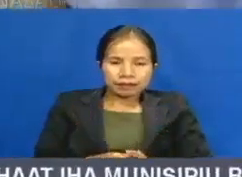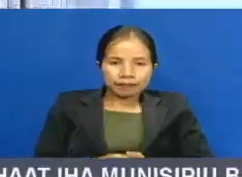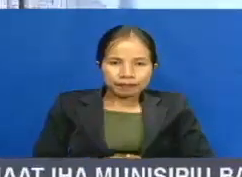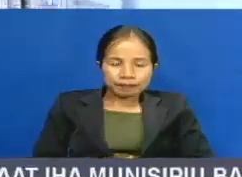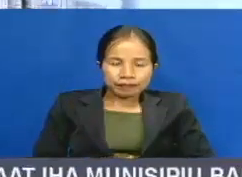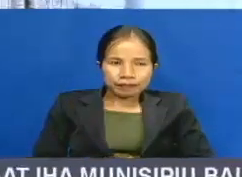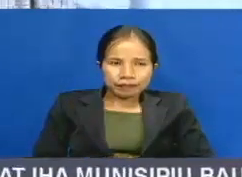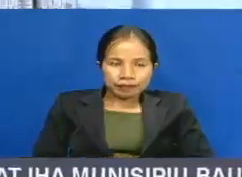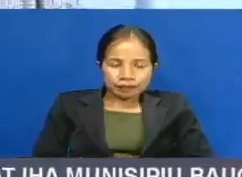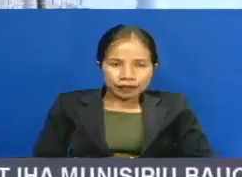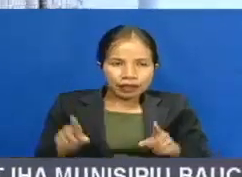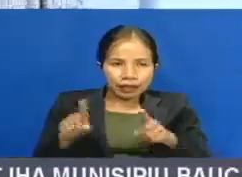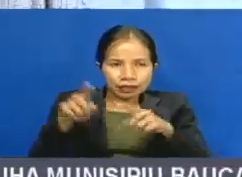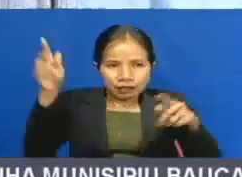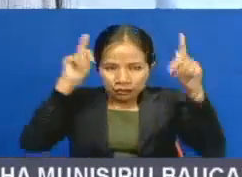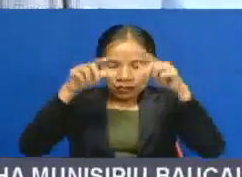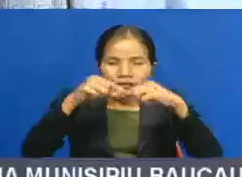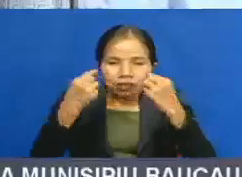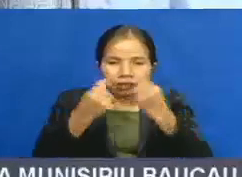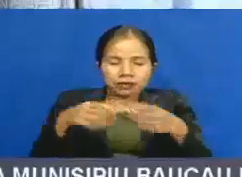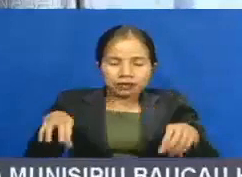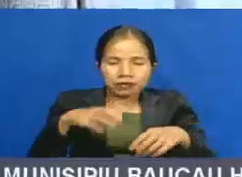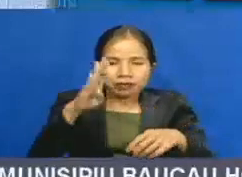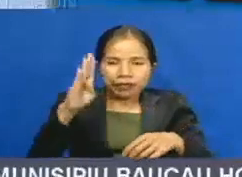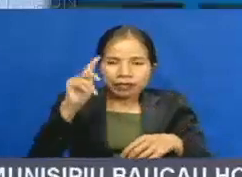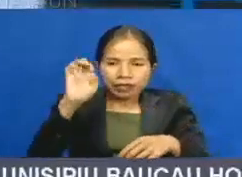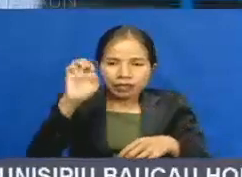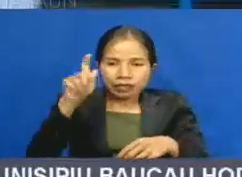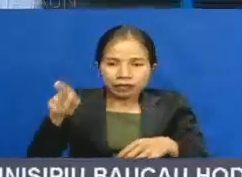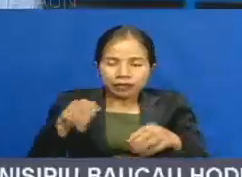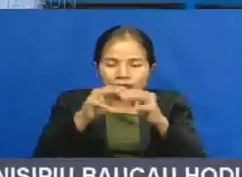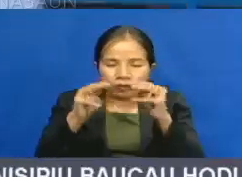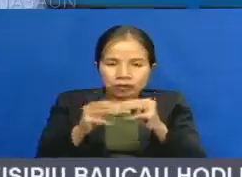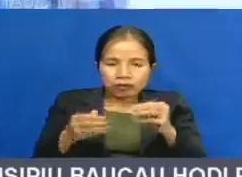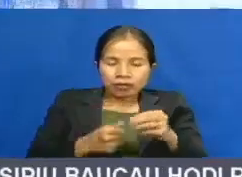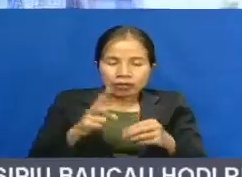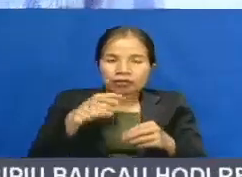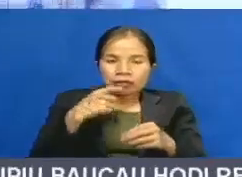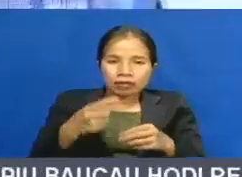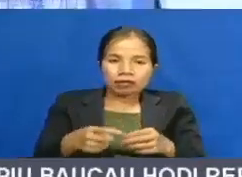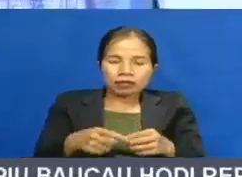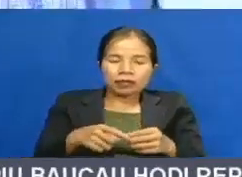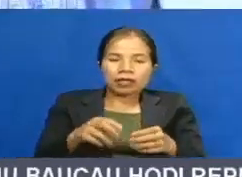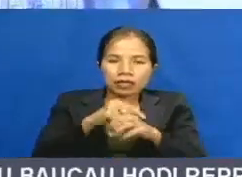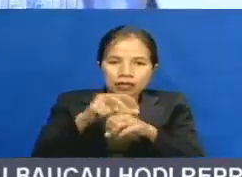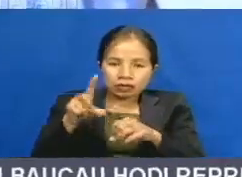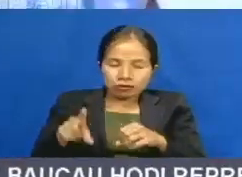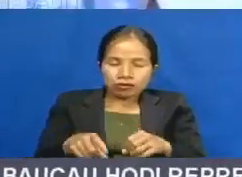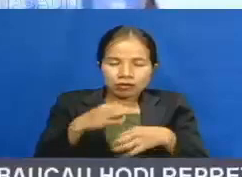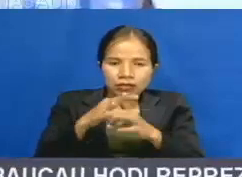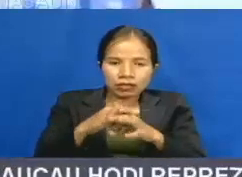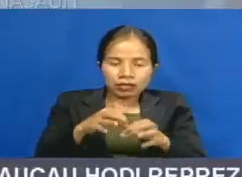Morelaran. Relaciona problema, né? Equipa técnica BTL Aileu informa ona para BTL Nacional, onde resolve, não é a comunidade